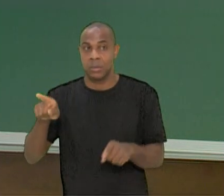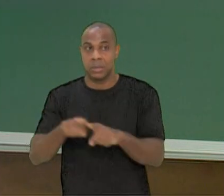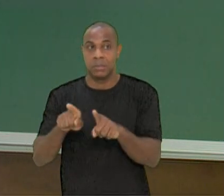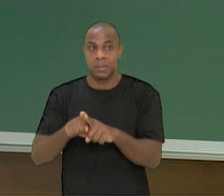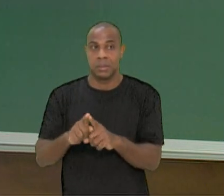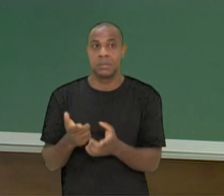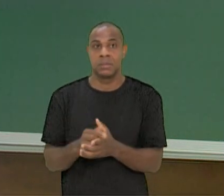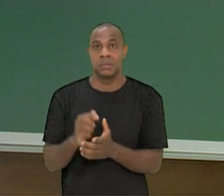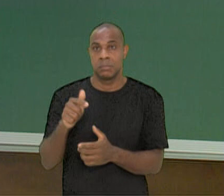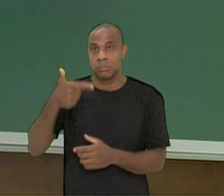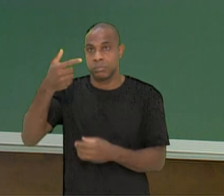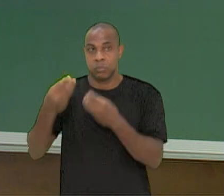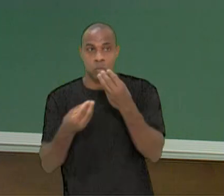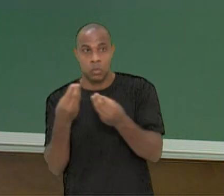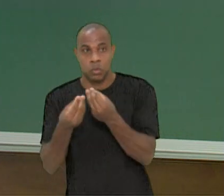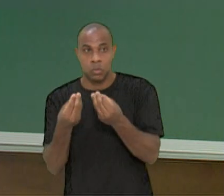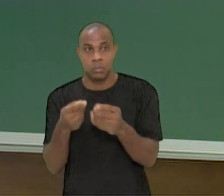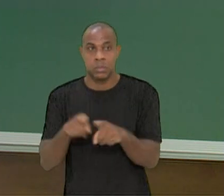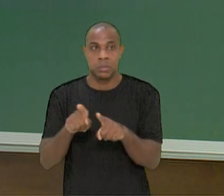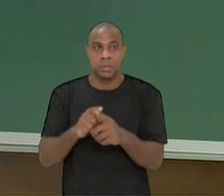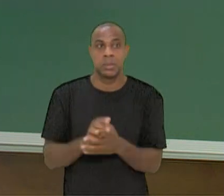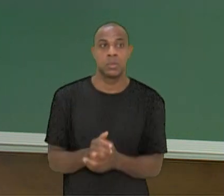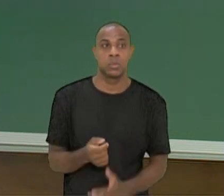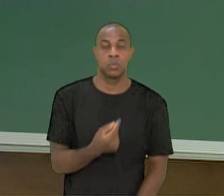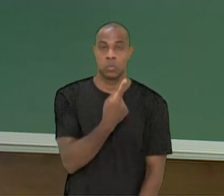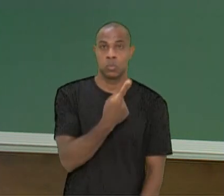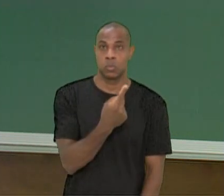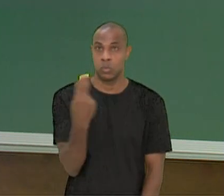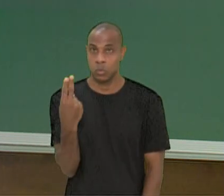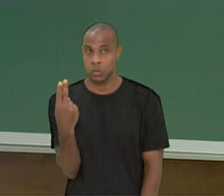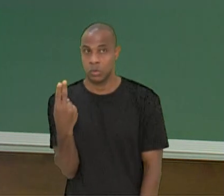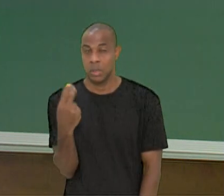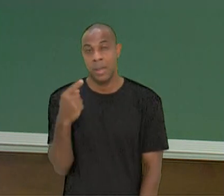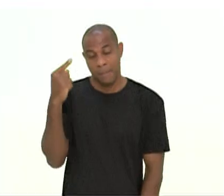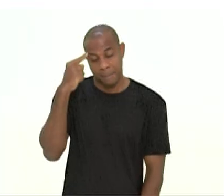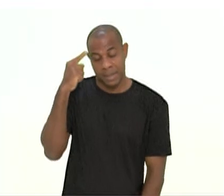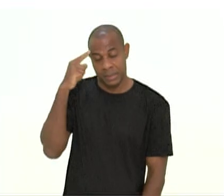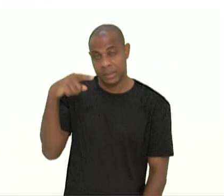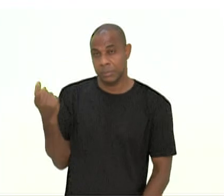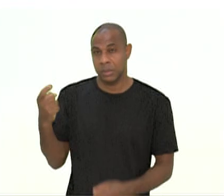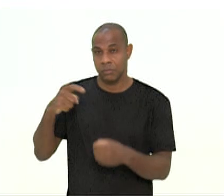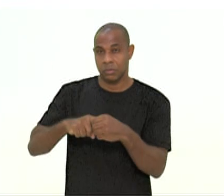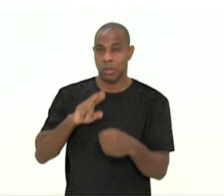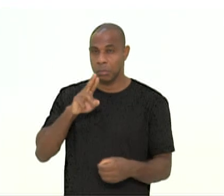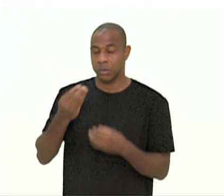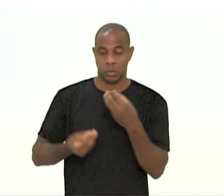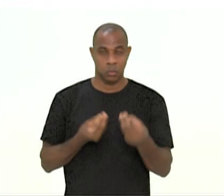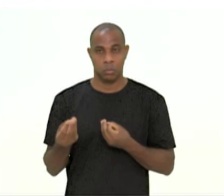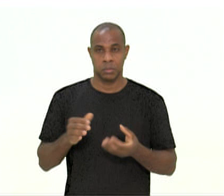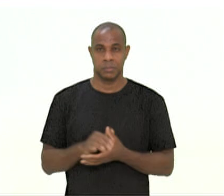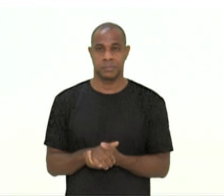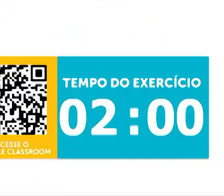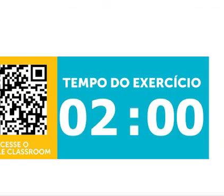o grau do monômio 1 e do monômio 2. Tá? Pense um pouquinho e a gente já volta com a resposta.